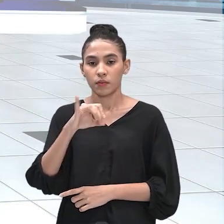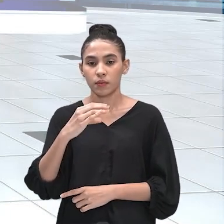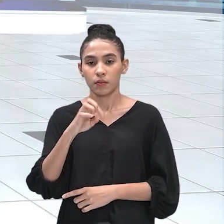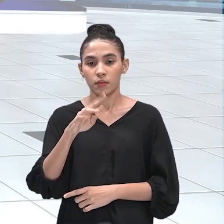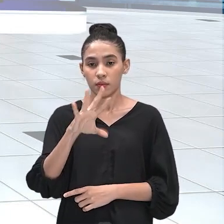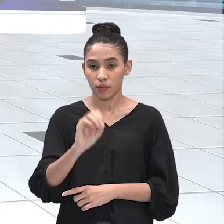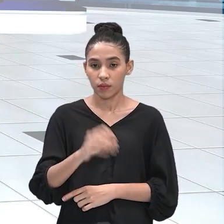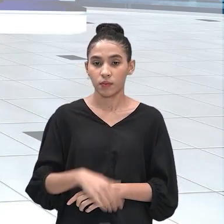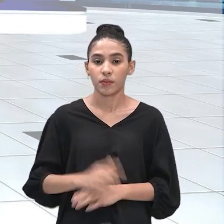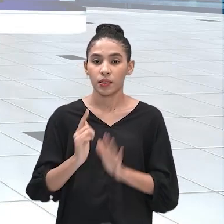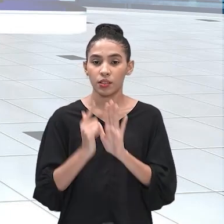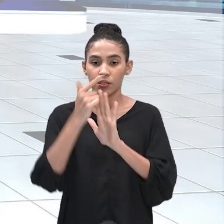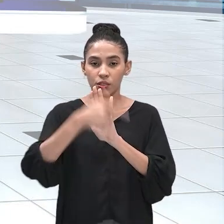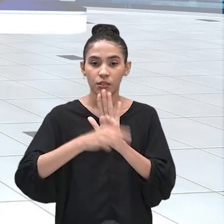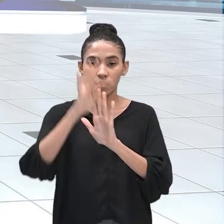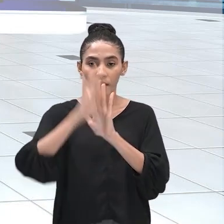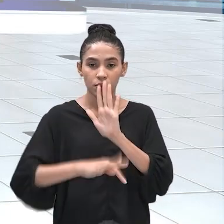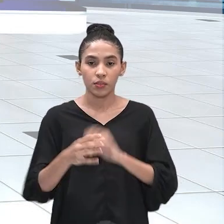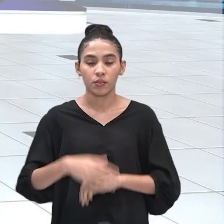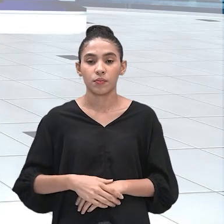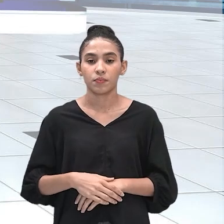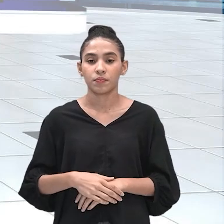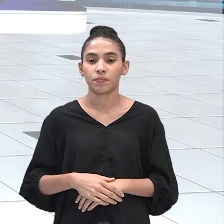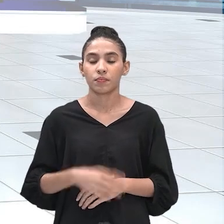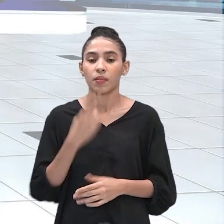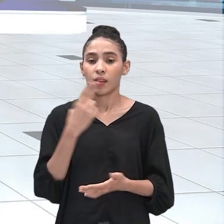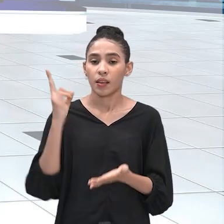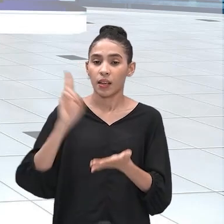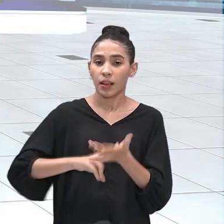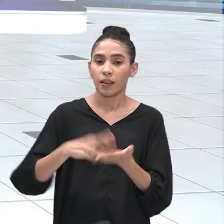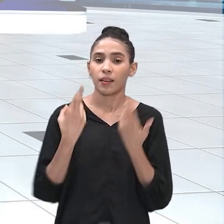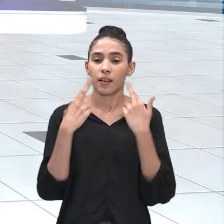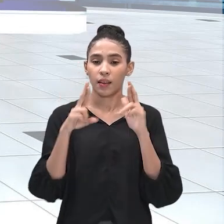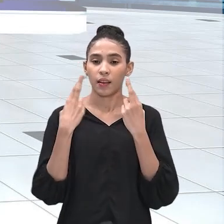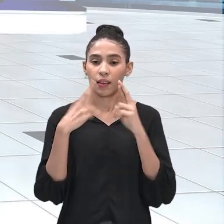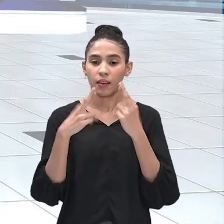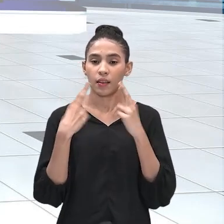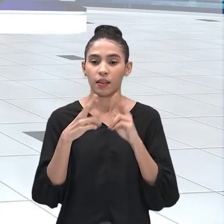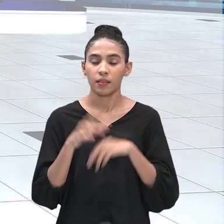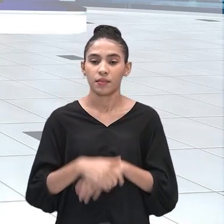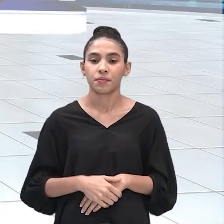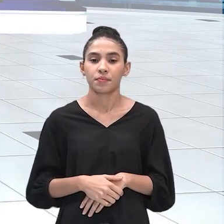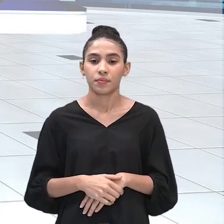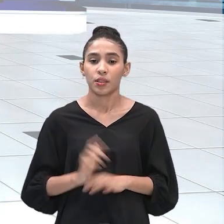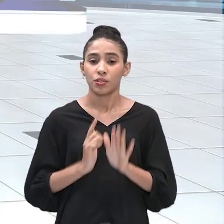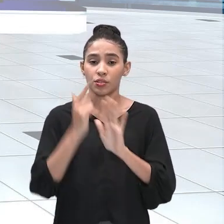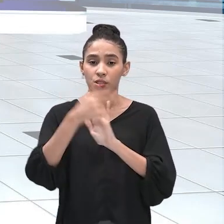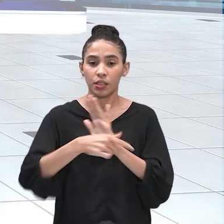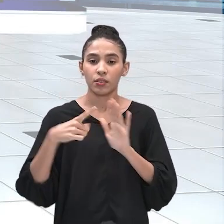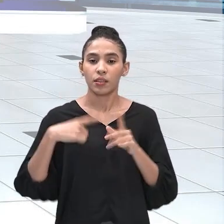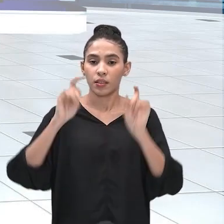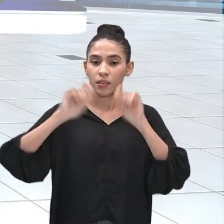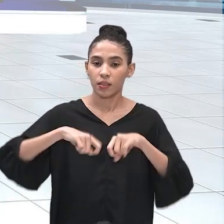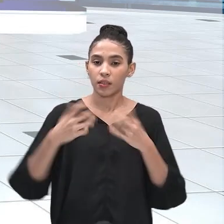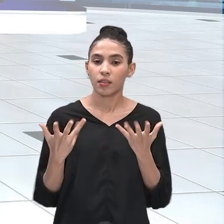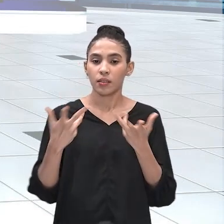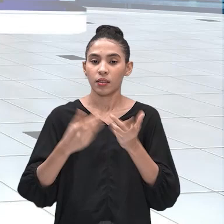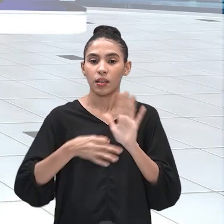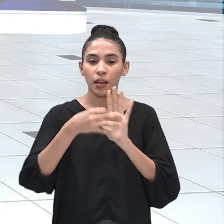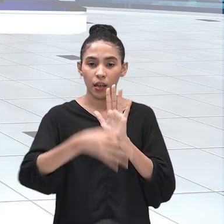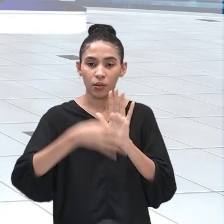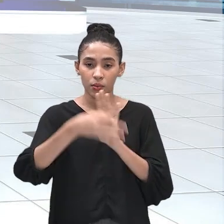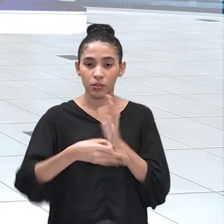O gênero textual carta de reclamação. Esse gênero, gente, ele desenvolve a capacidade argumentativa